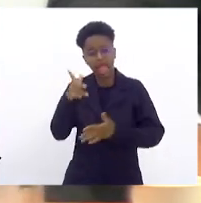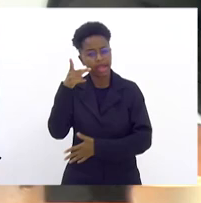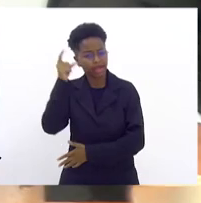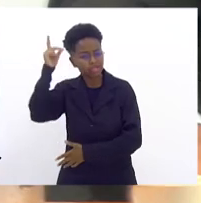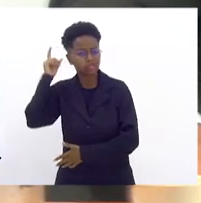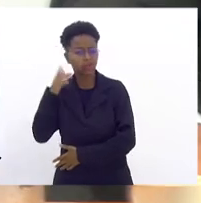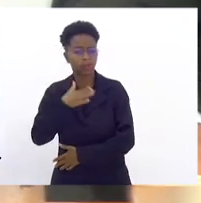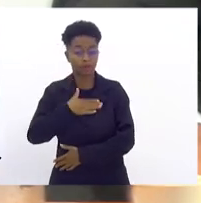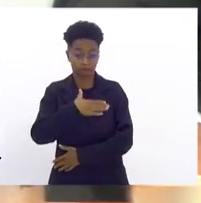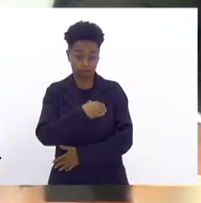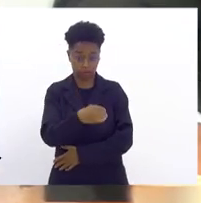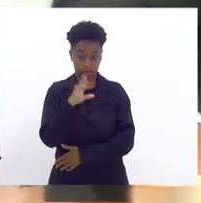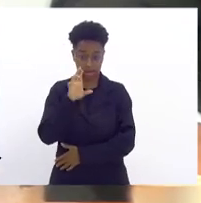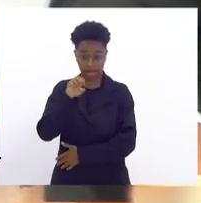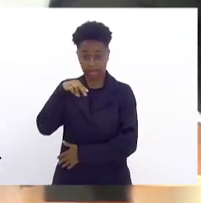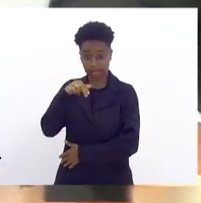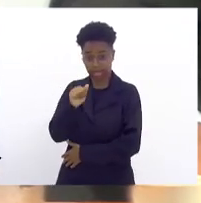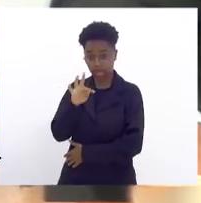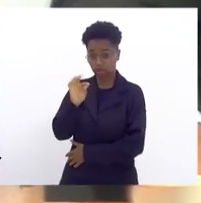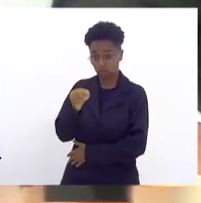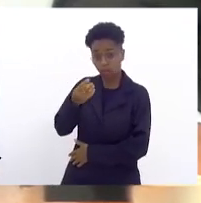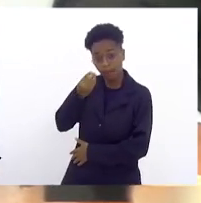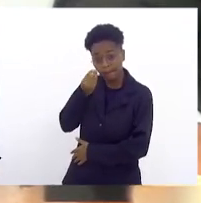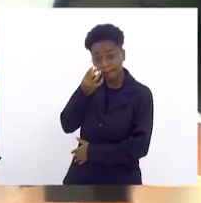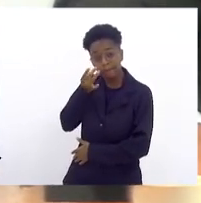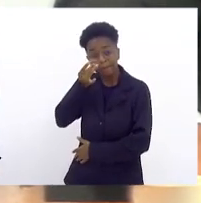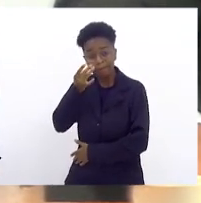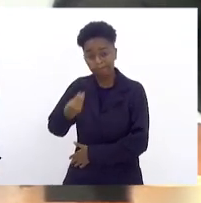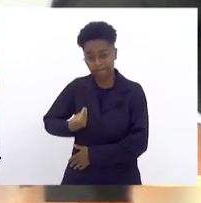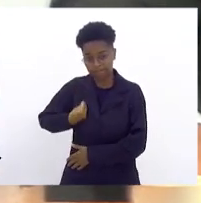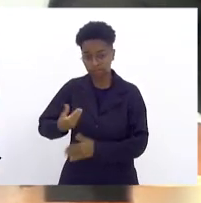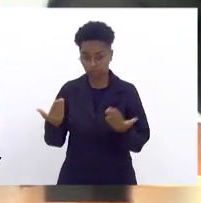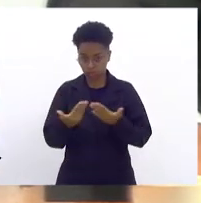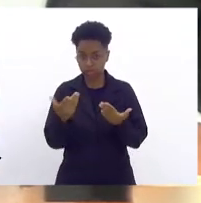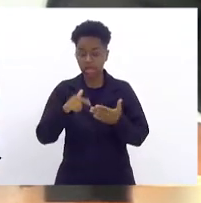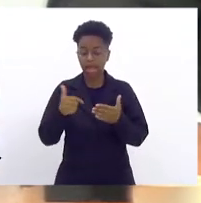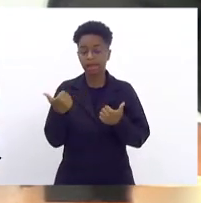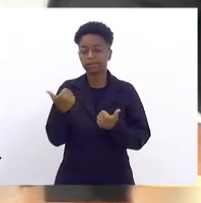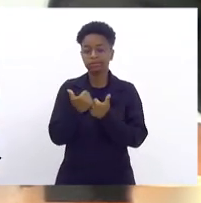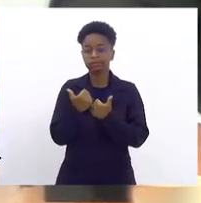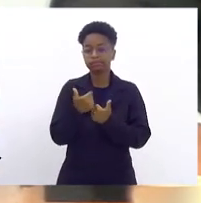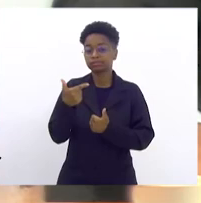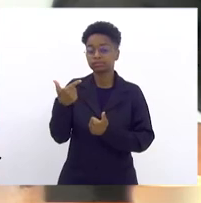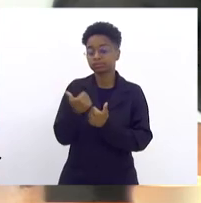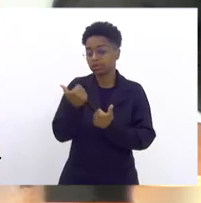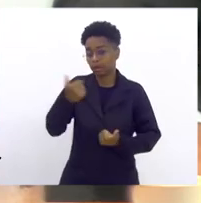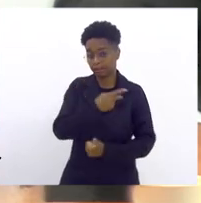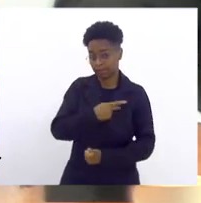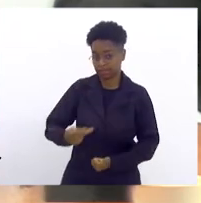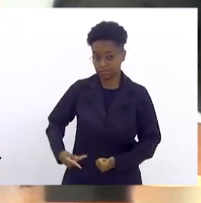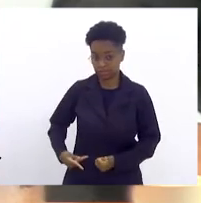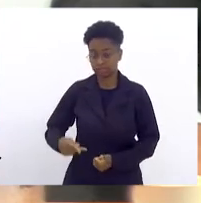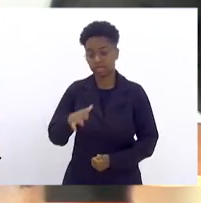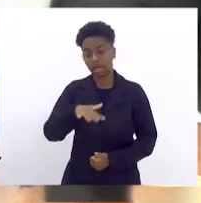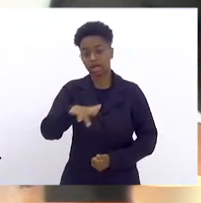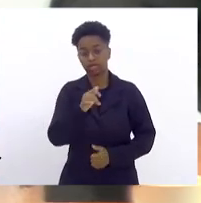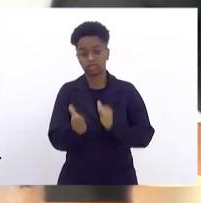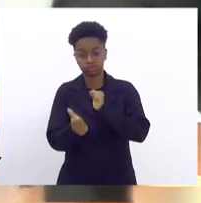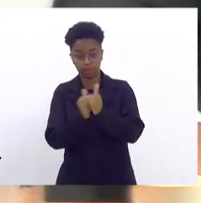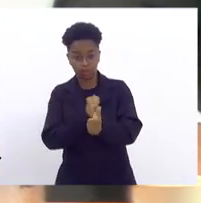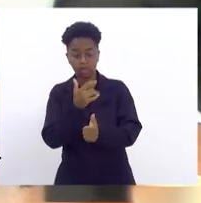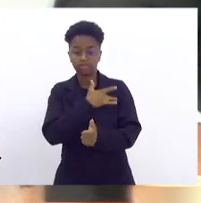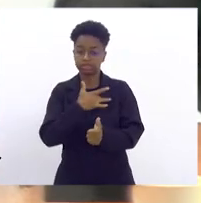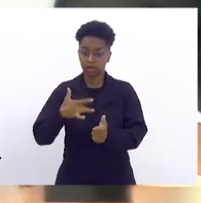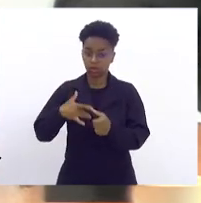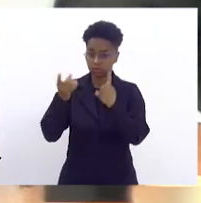está aqui presente ele é vice-presidente de esporte para a saúde perceber pessoas com deficiência na Secretaria